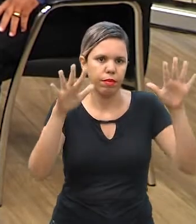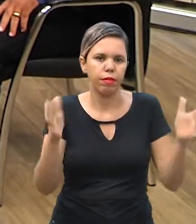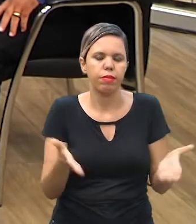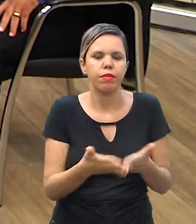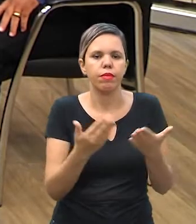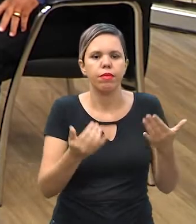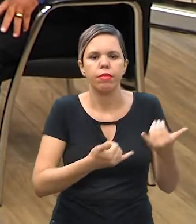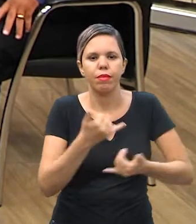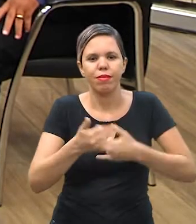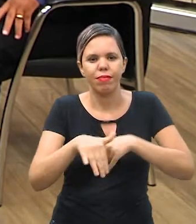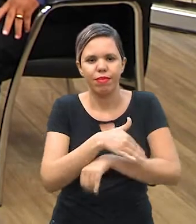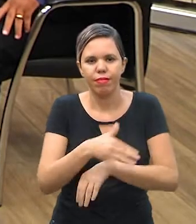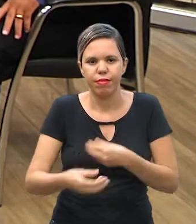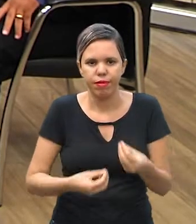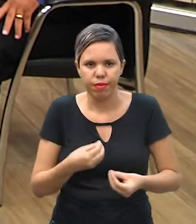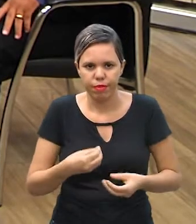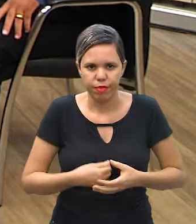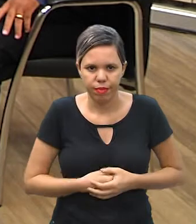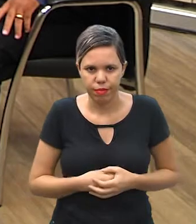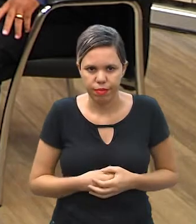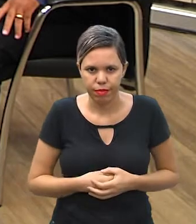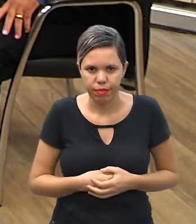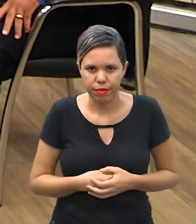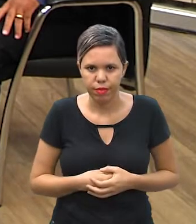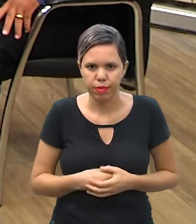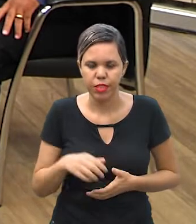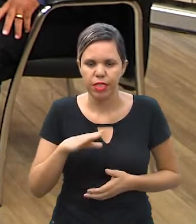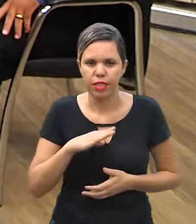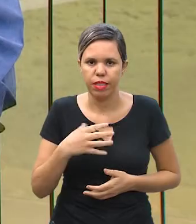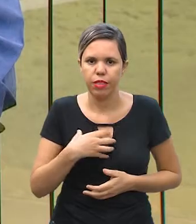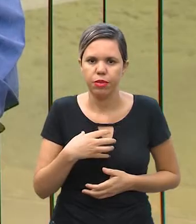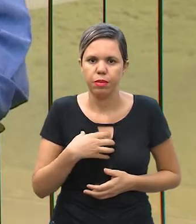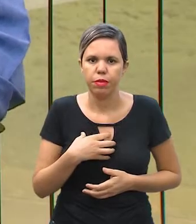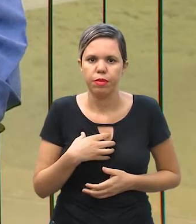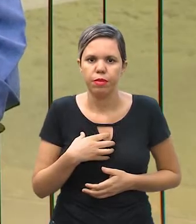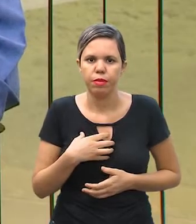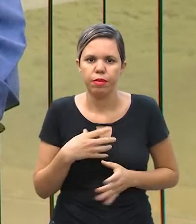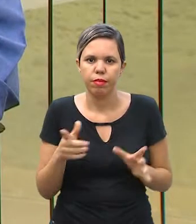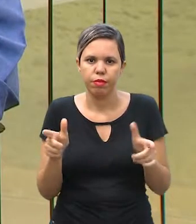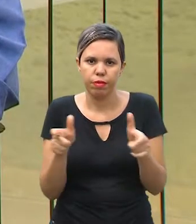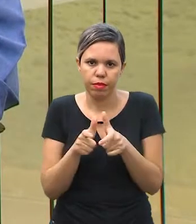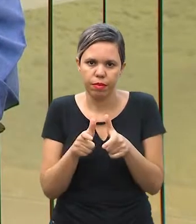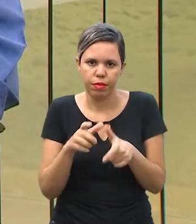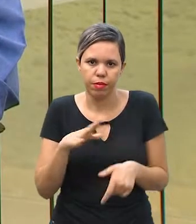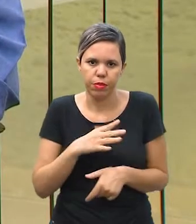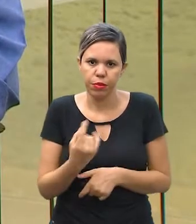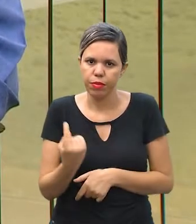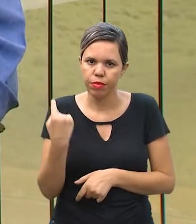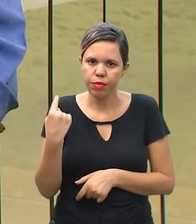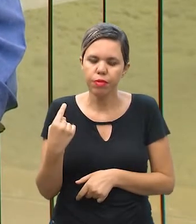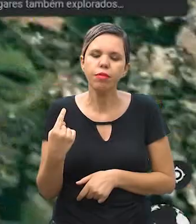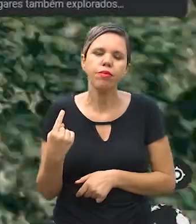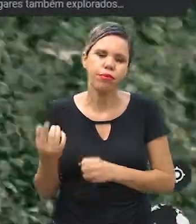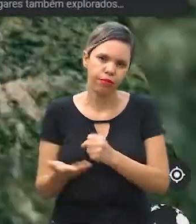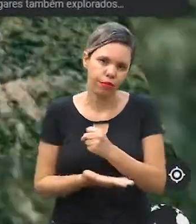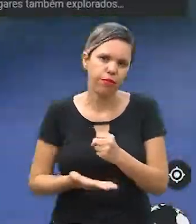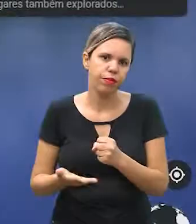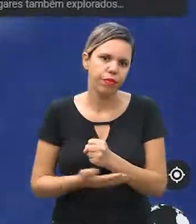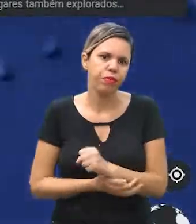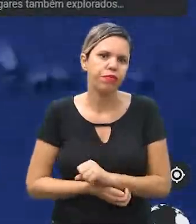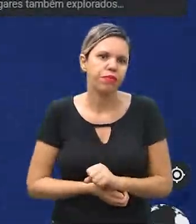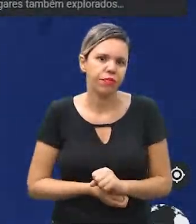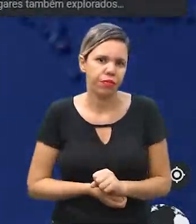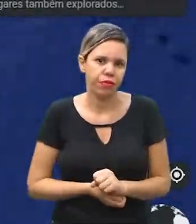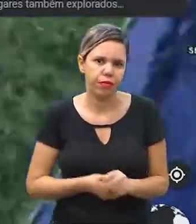Humilde, brincava na rua, como é que é o Caldeirão Grande? É uma cidade pequena, basicamente